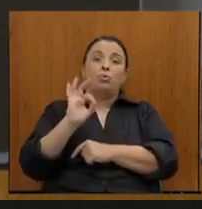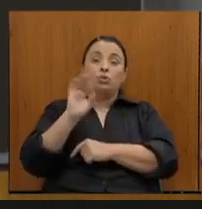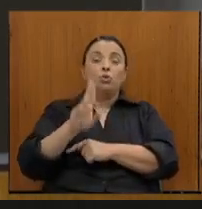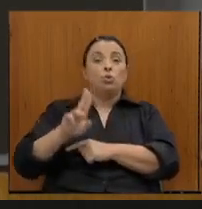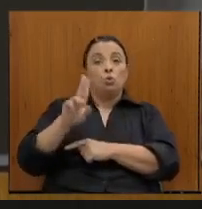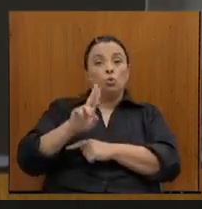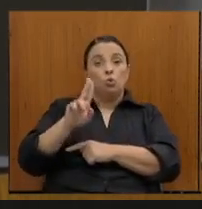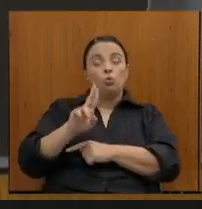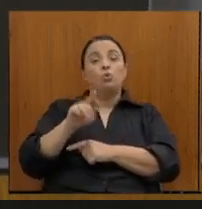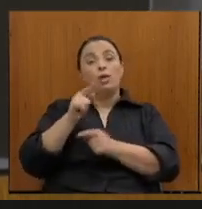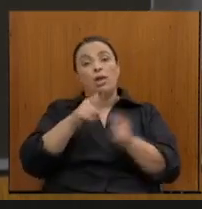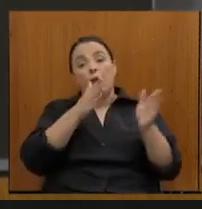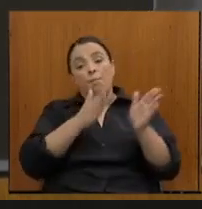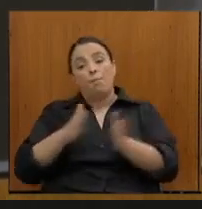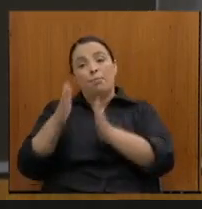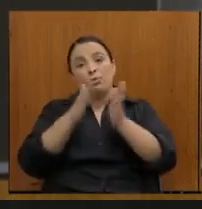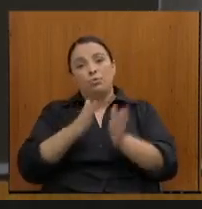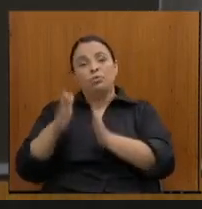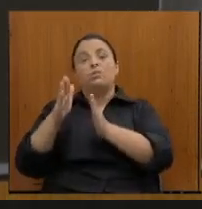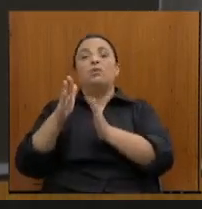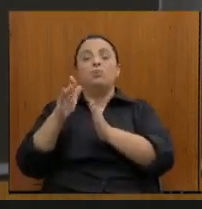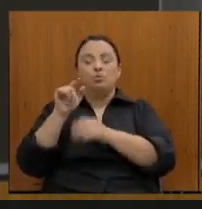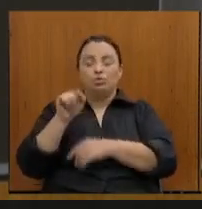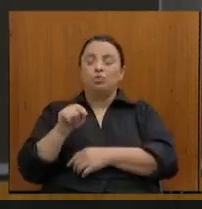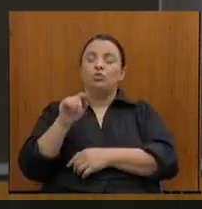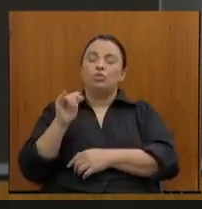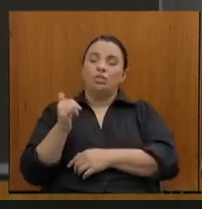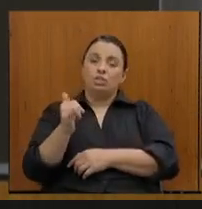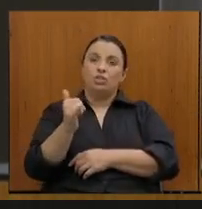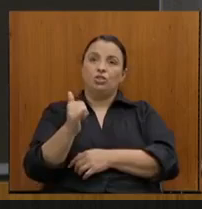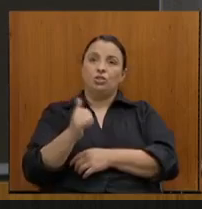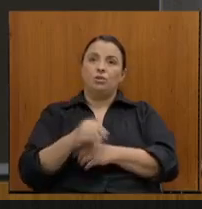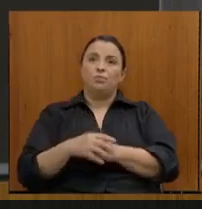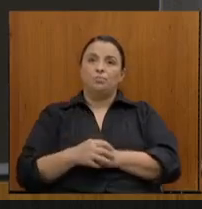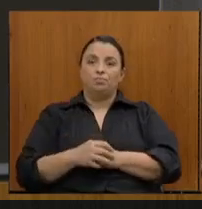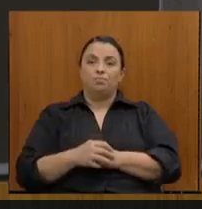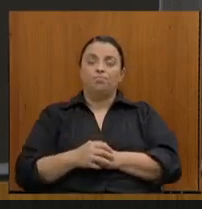energia Apple passar próxima a